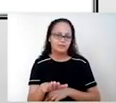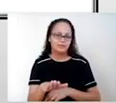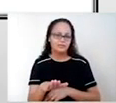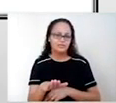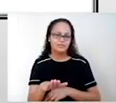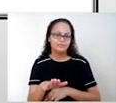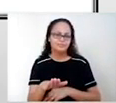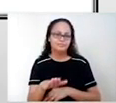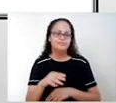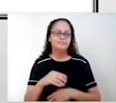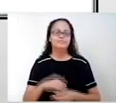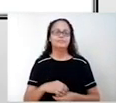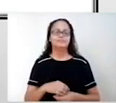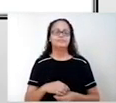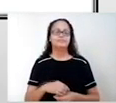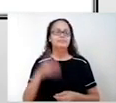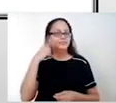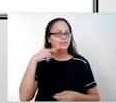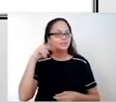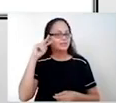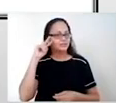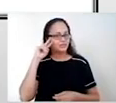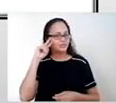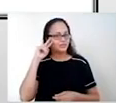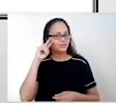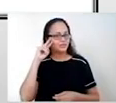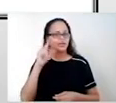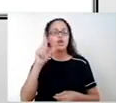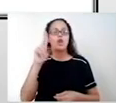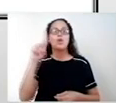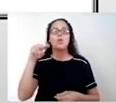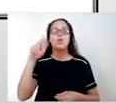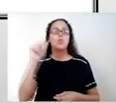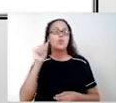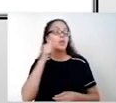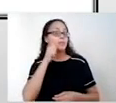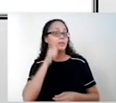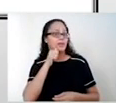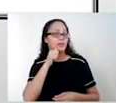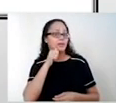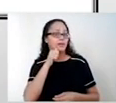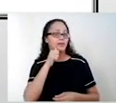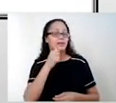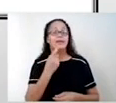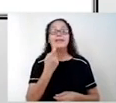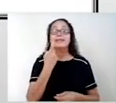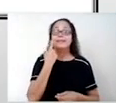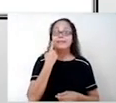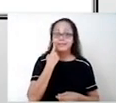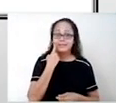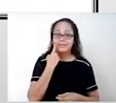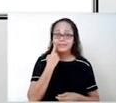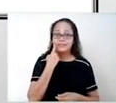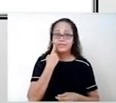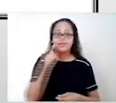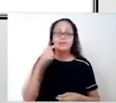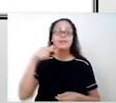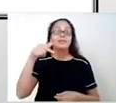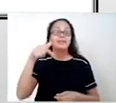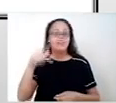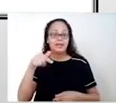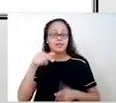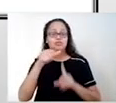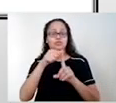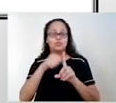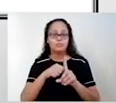da sexta-feira, e aí a história que se passa com a Luna Clara. Né? Naquela sexta-feira dos ventos, 7